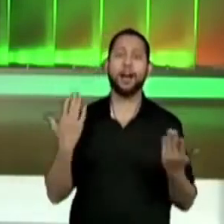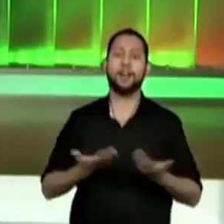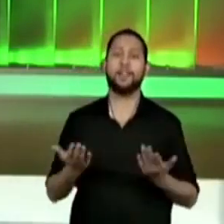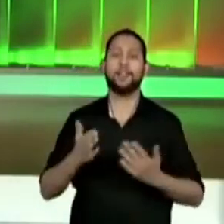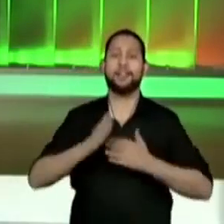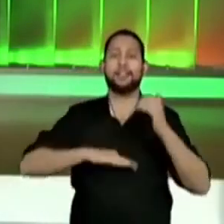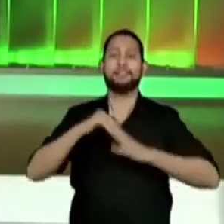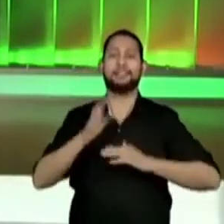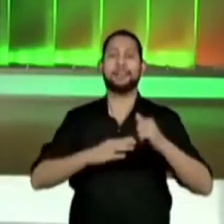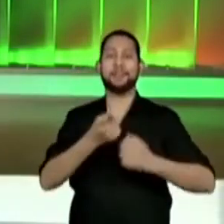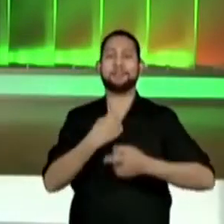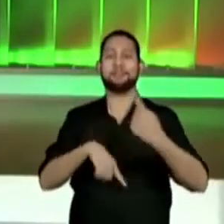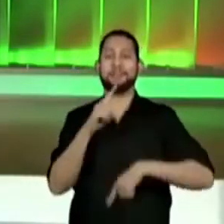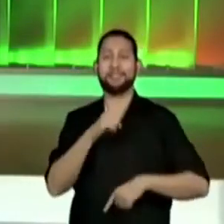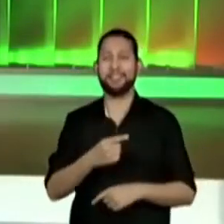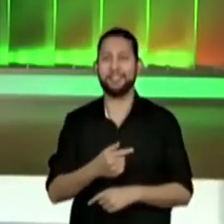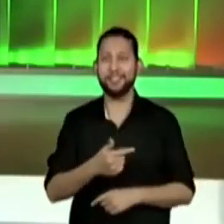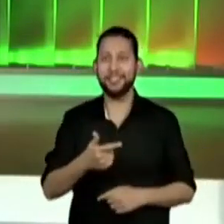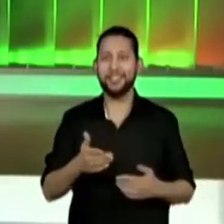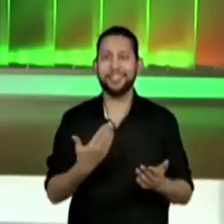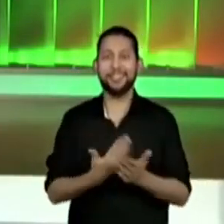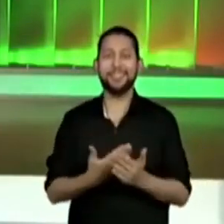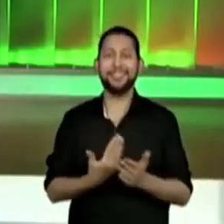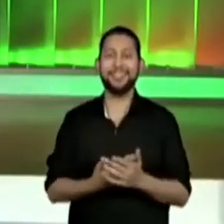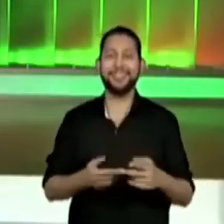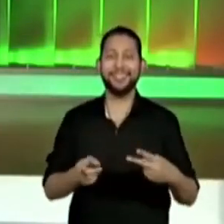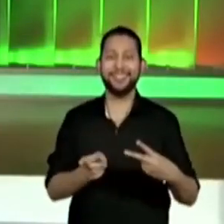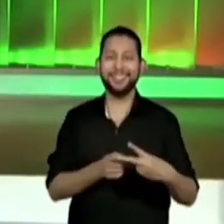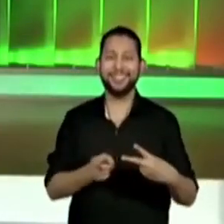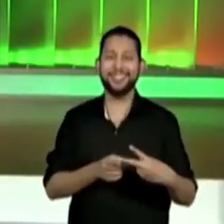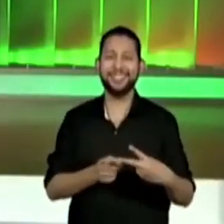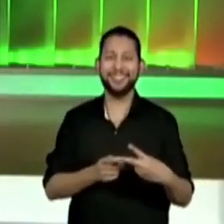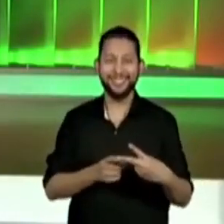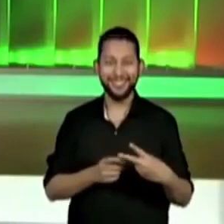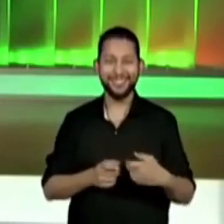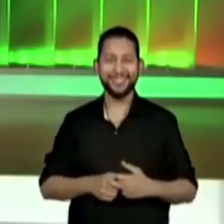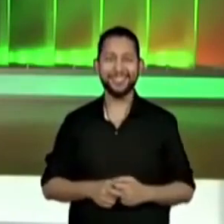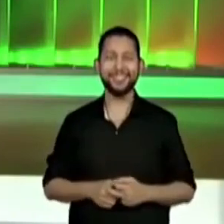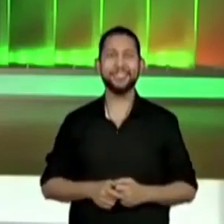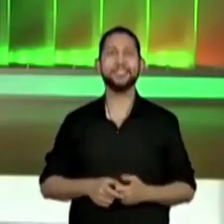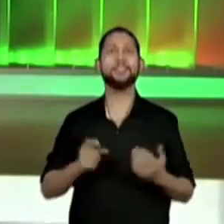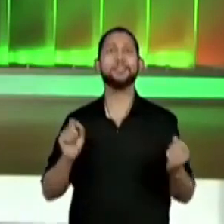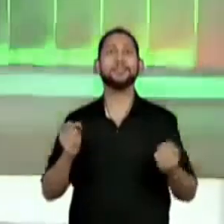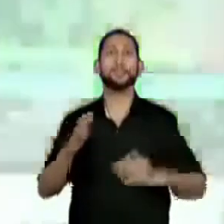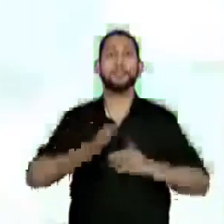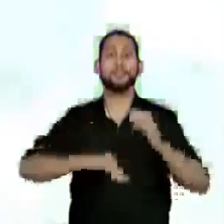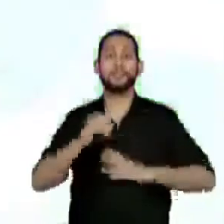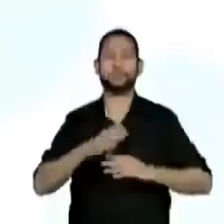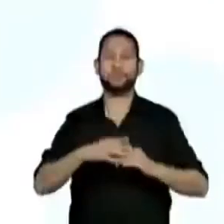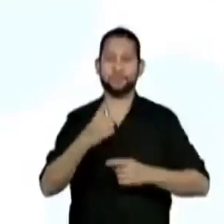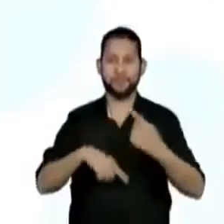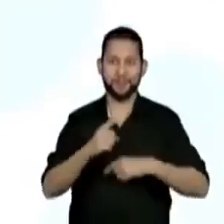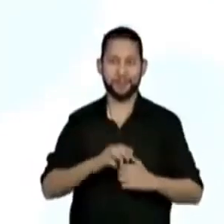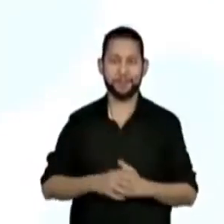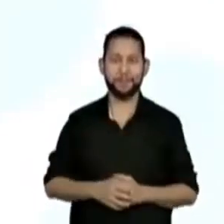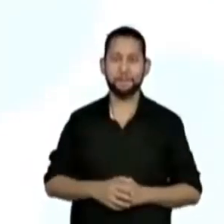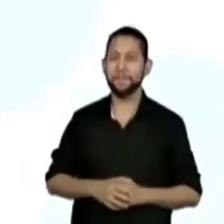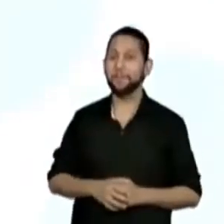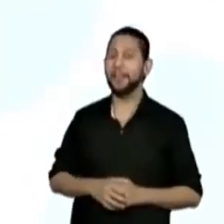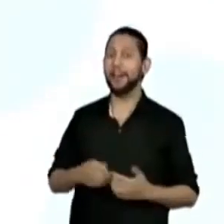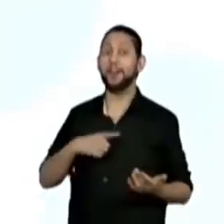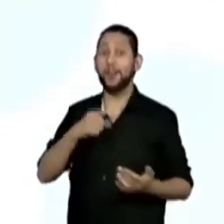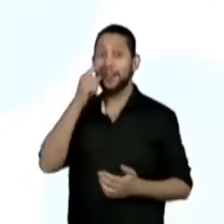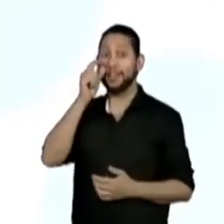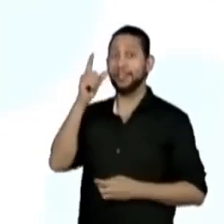nossa habilidade do nosso segundo momento de aula certo vamos lá habilidade Então nesse momento são